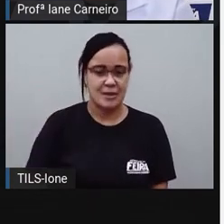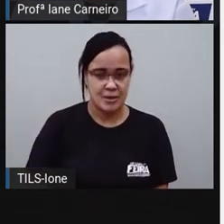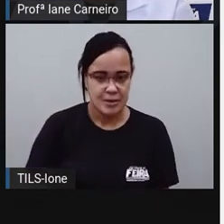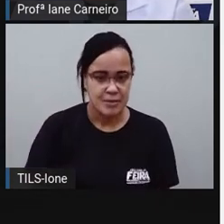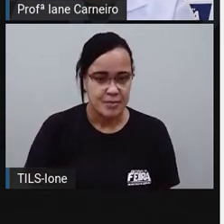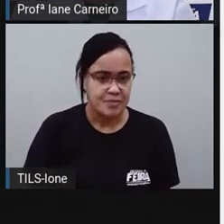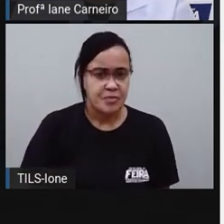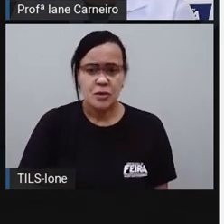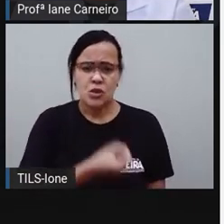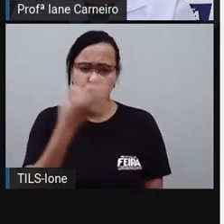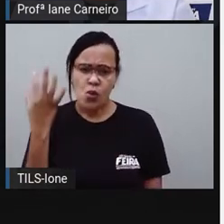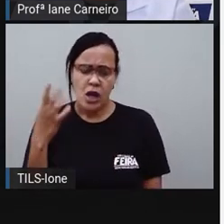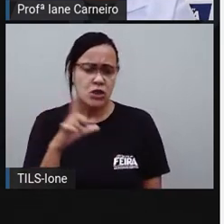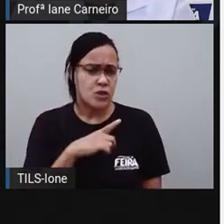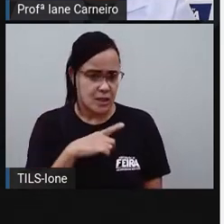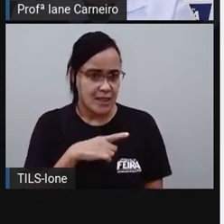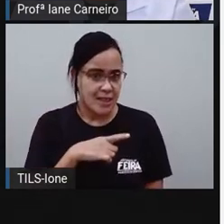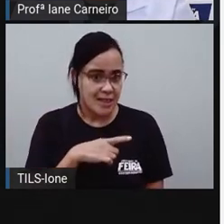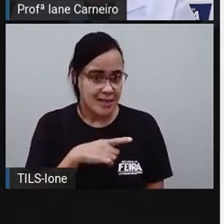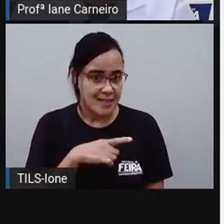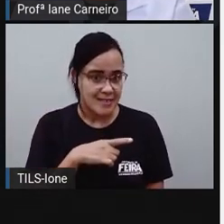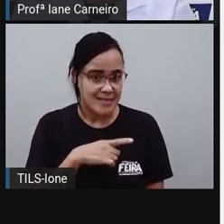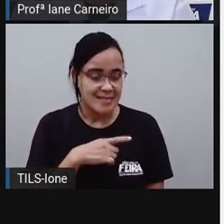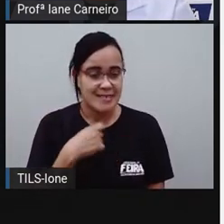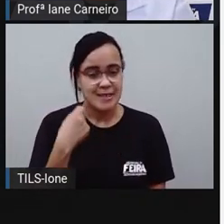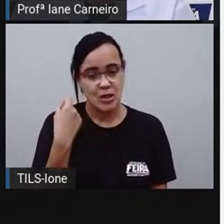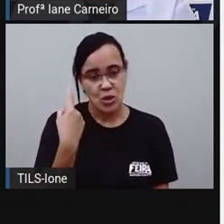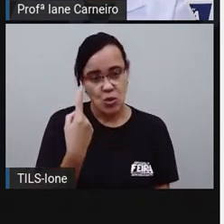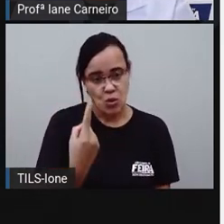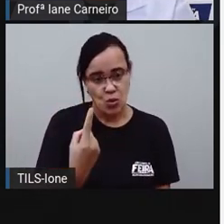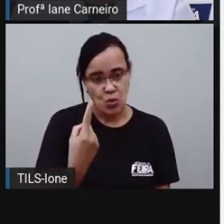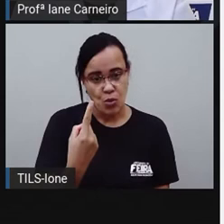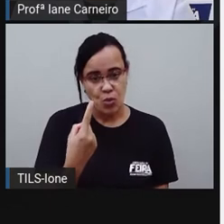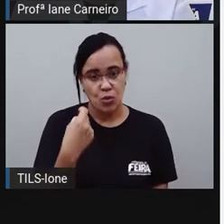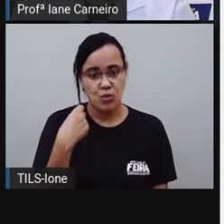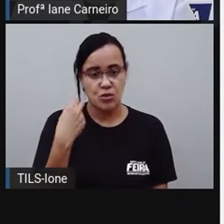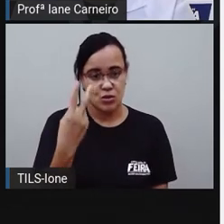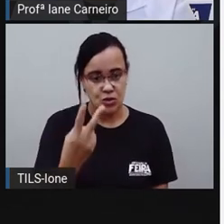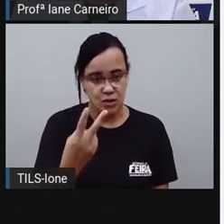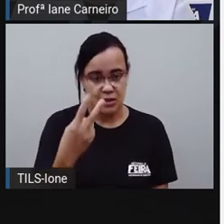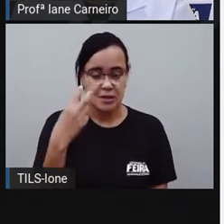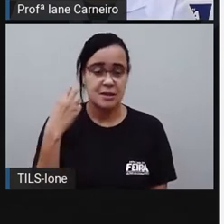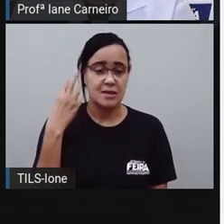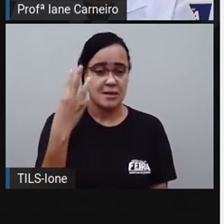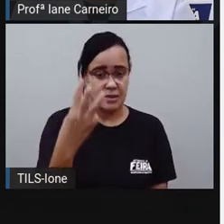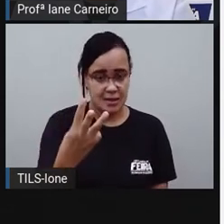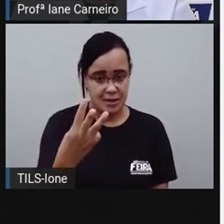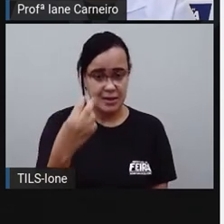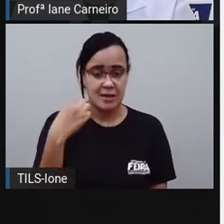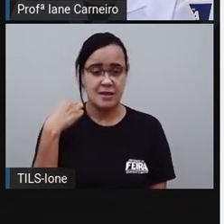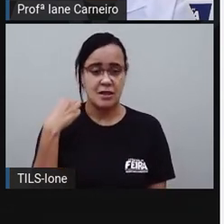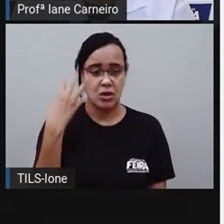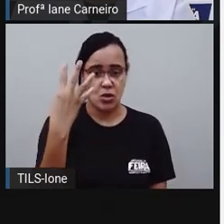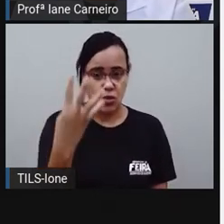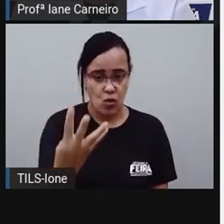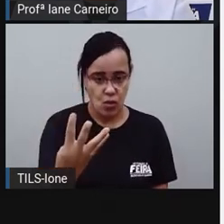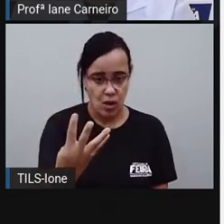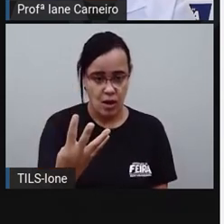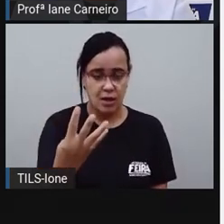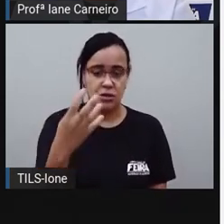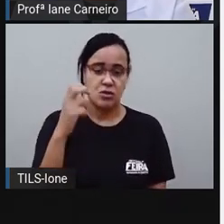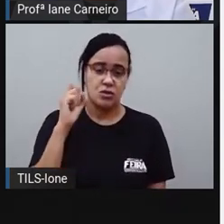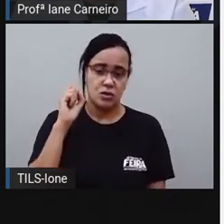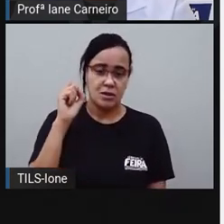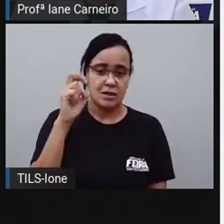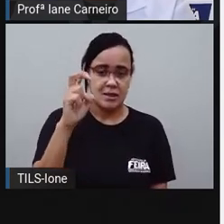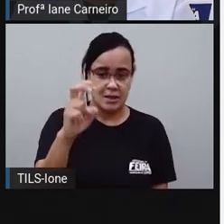nessa imagem? Vamos contar? Vou pegar aqui um vermelho, ó. Um, dois, três.